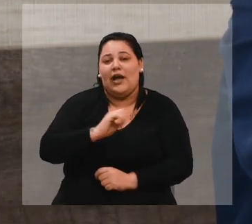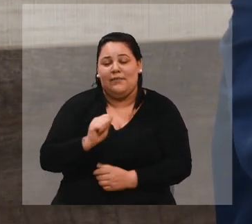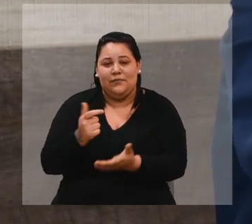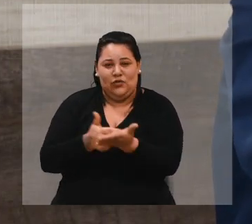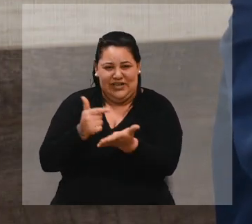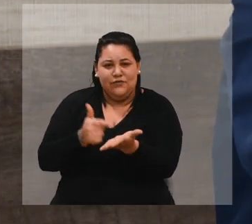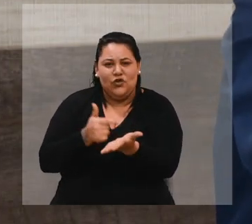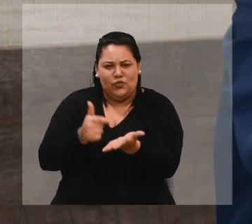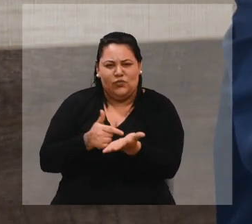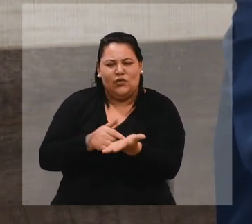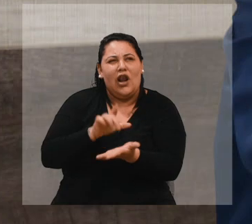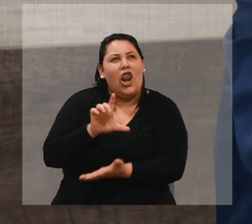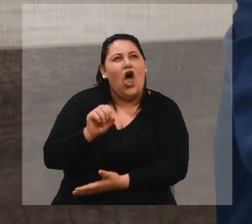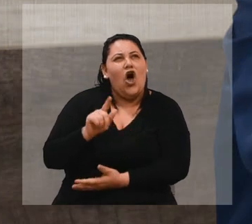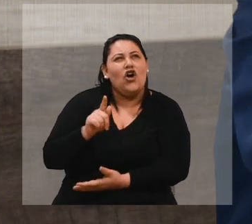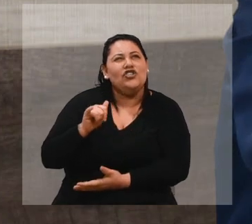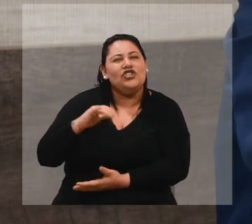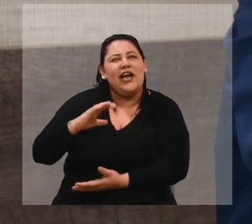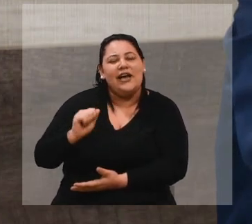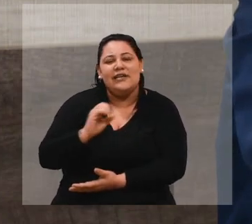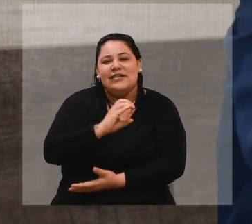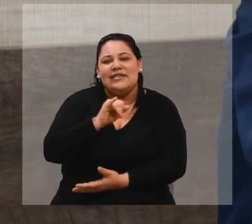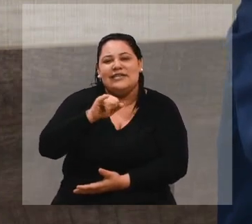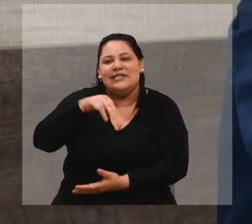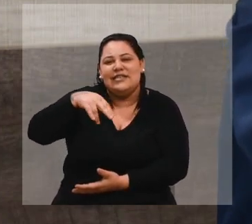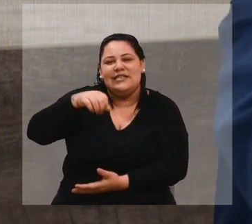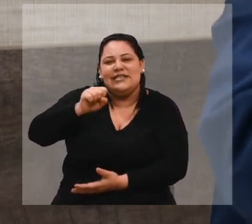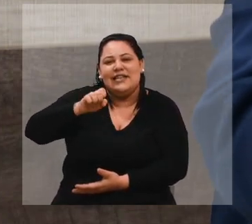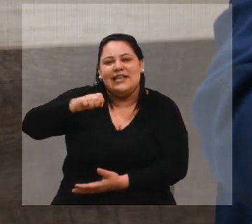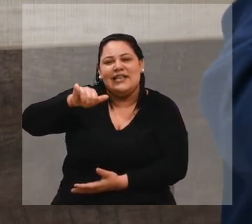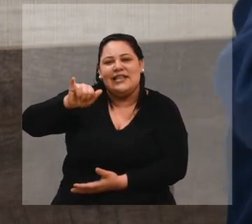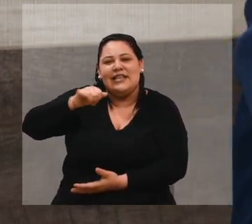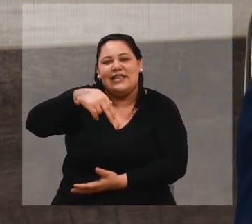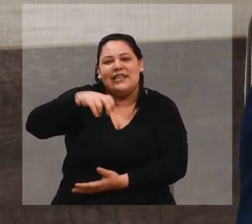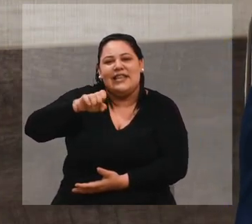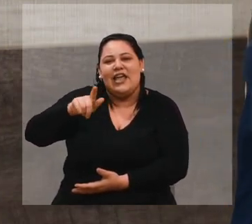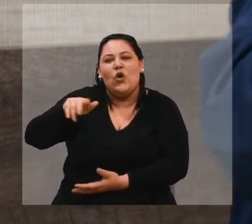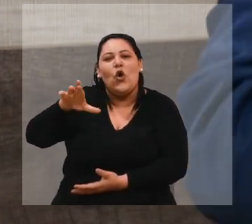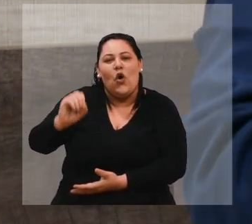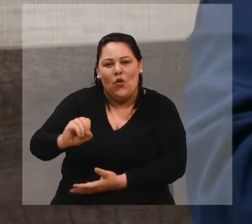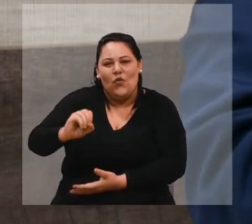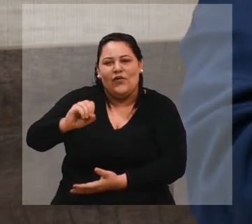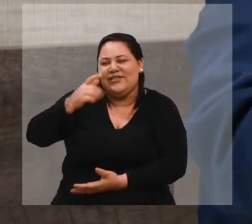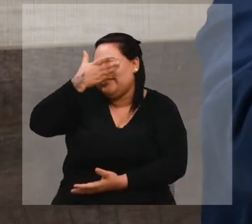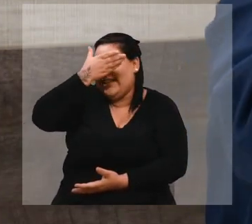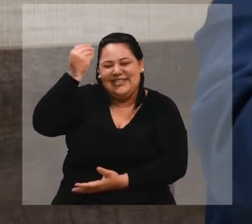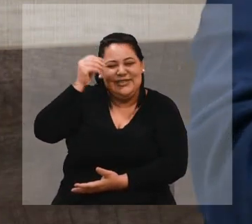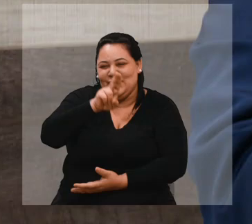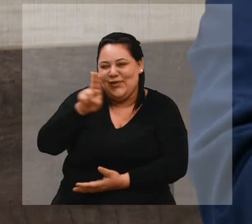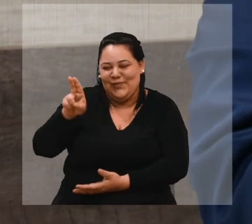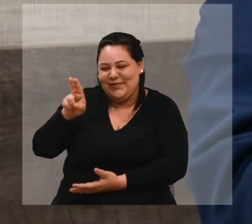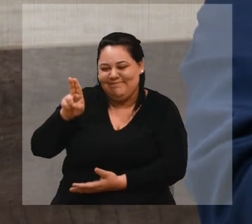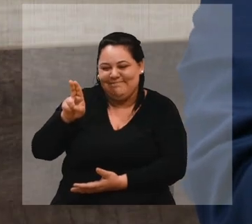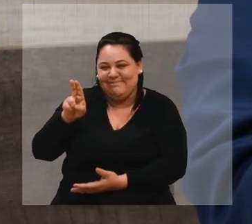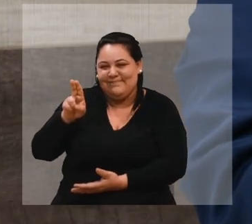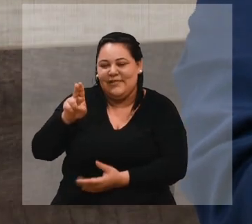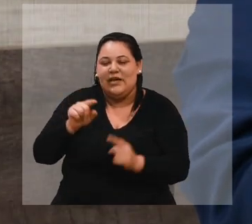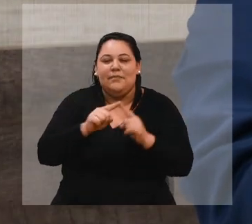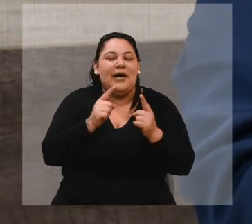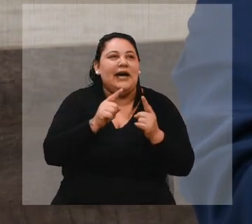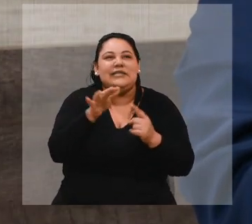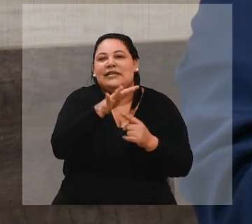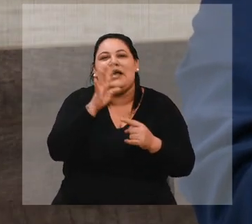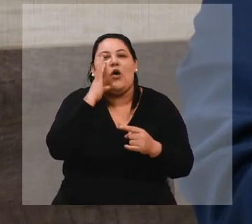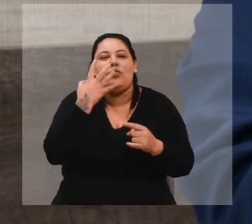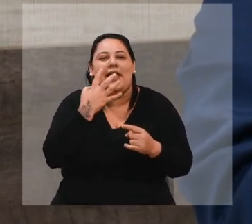me faltou o nome do autor agora, me deu um branco, mas enfim, que às vezes acontece lá as torres gêmeas, né, que foram derrubadas, acontece